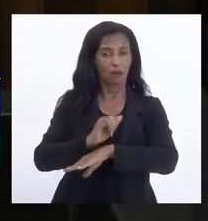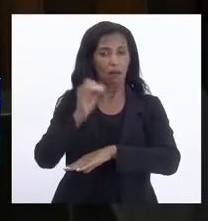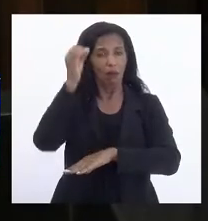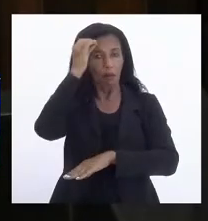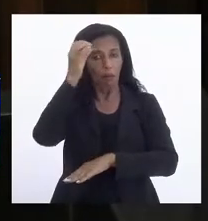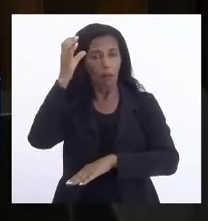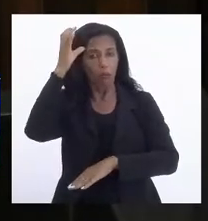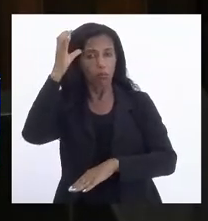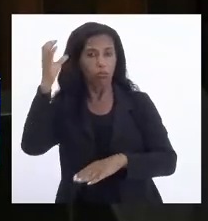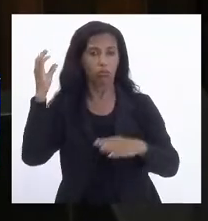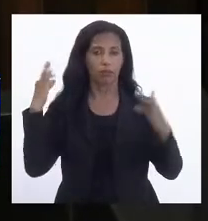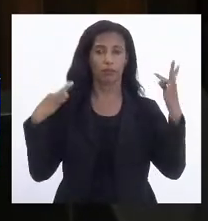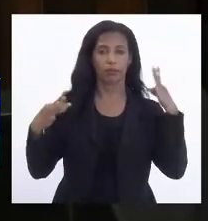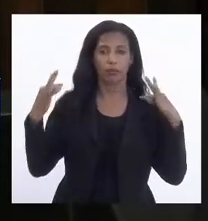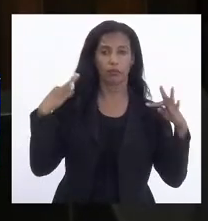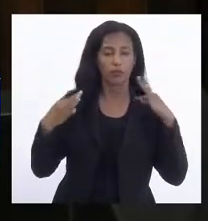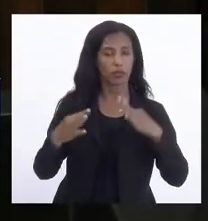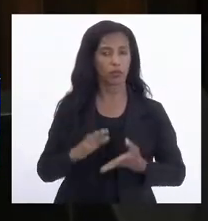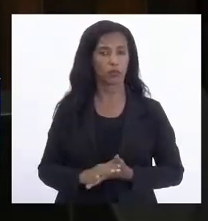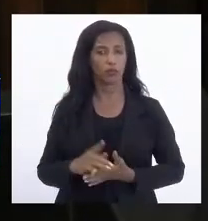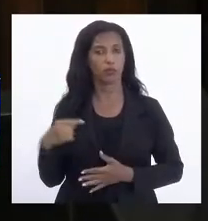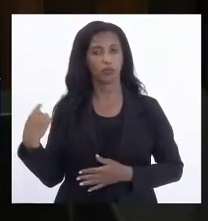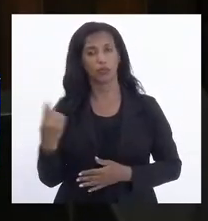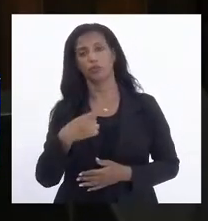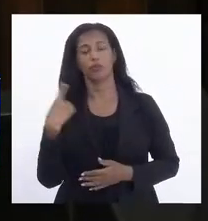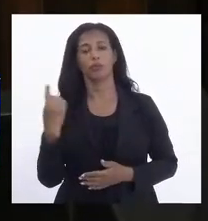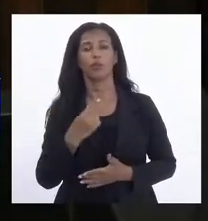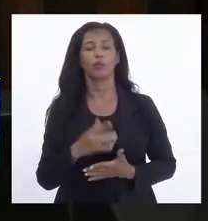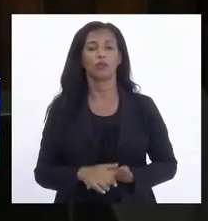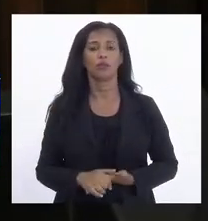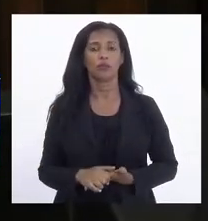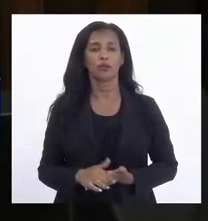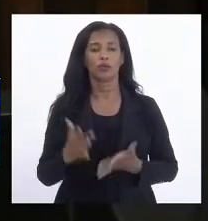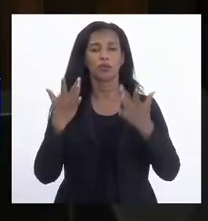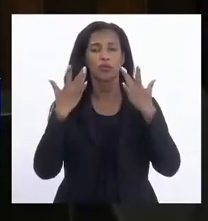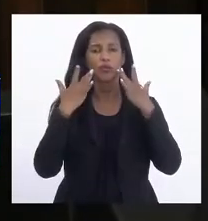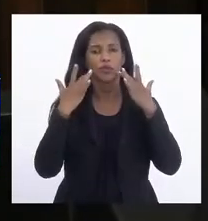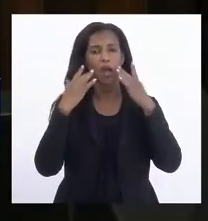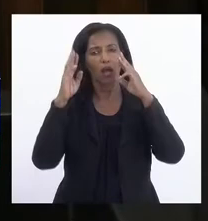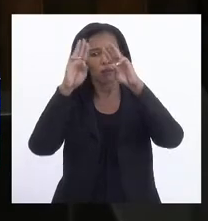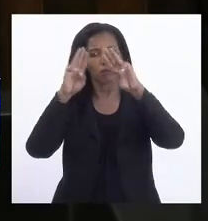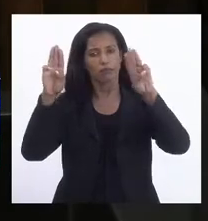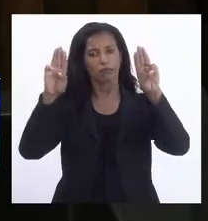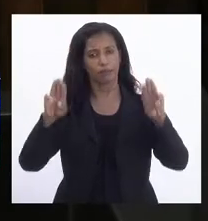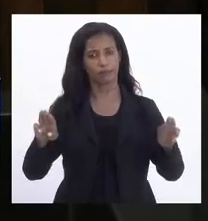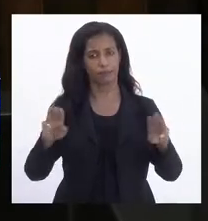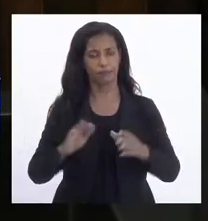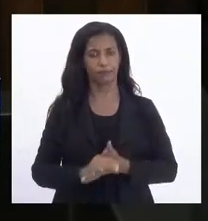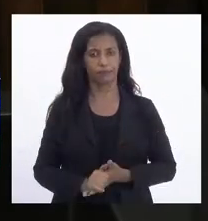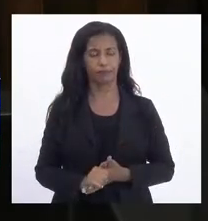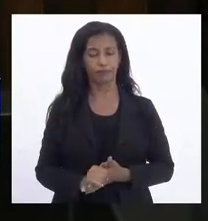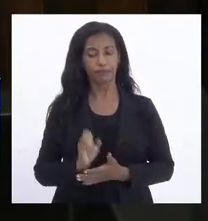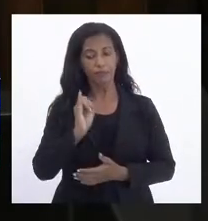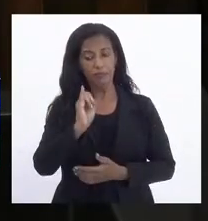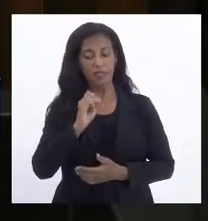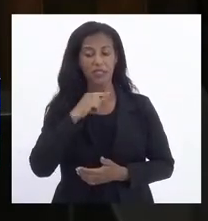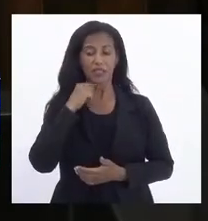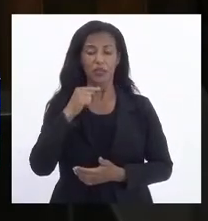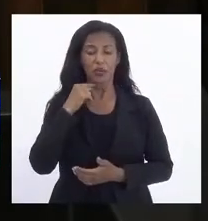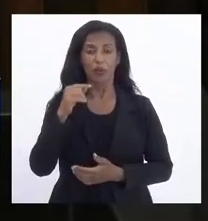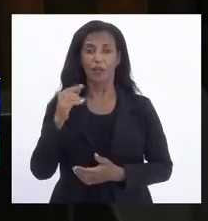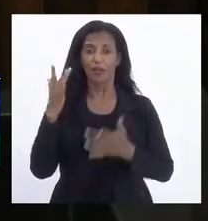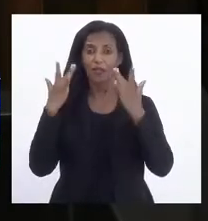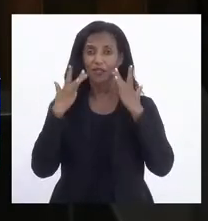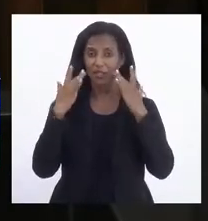para o turismo do nosso querido Teatro Municipal. Se não consegue do